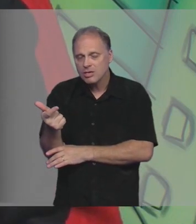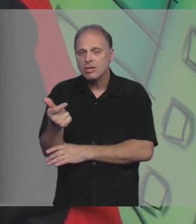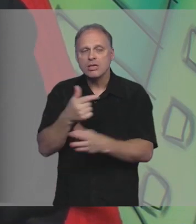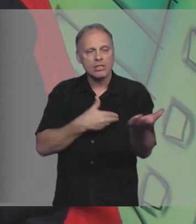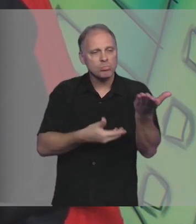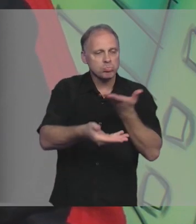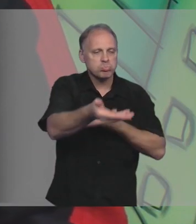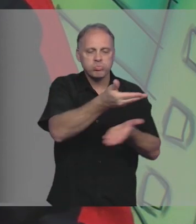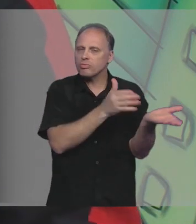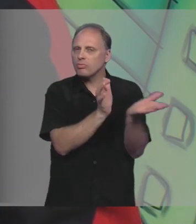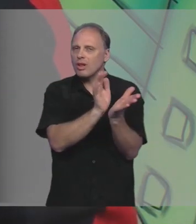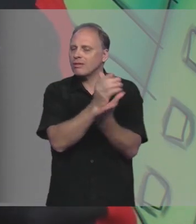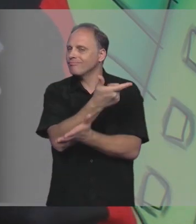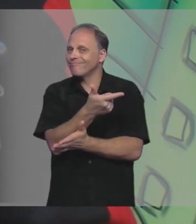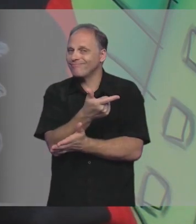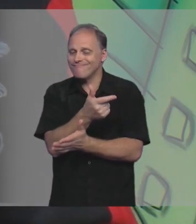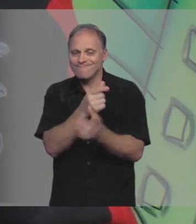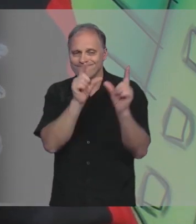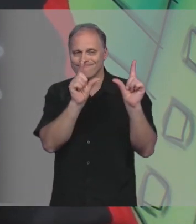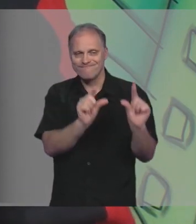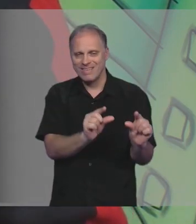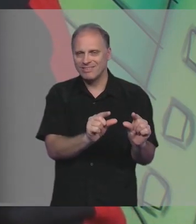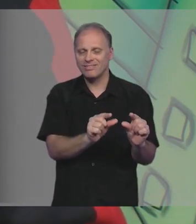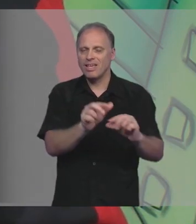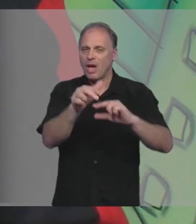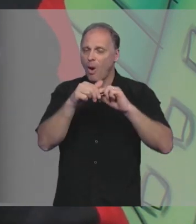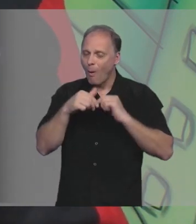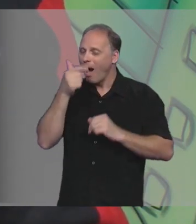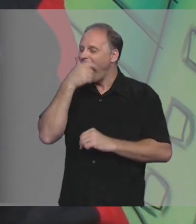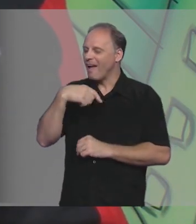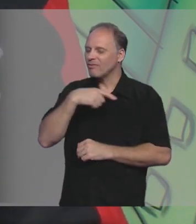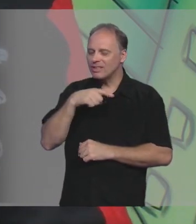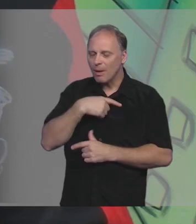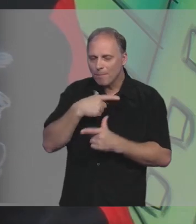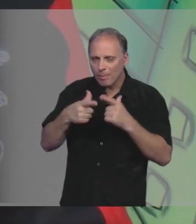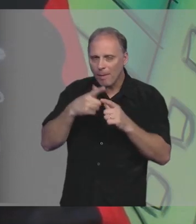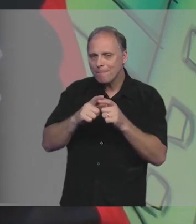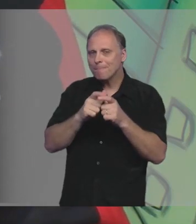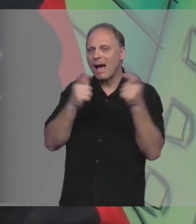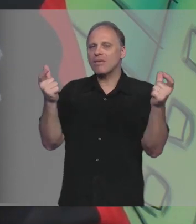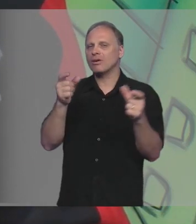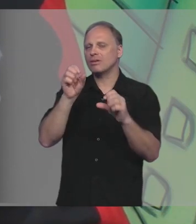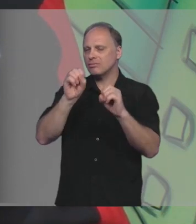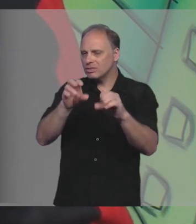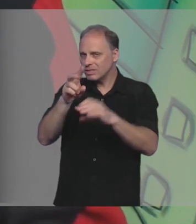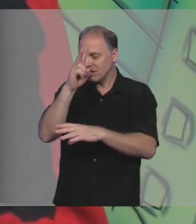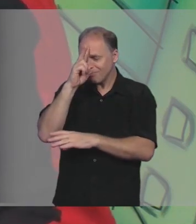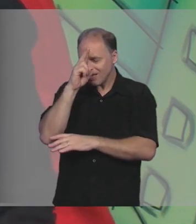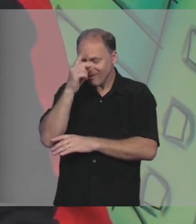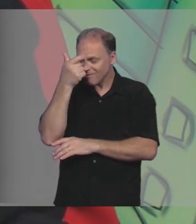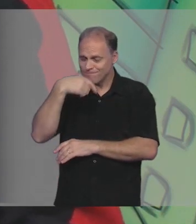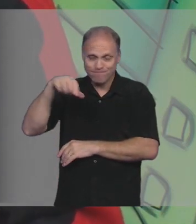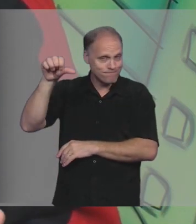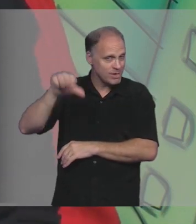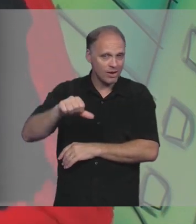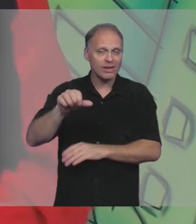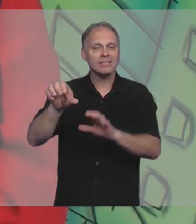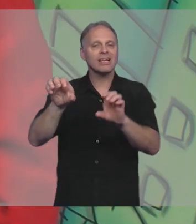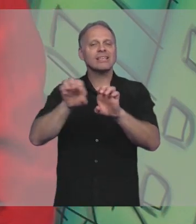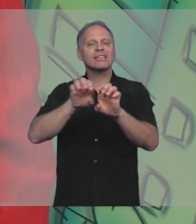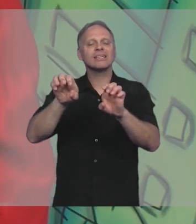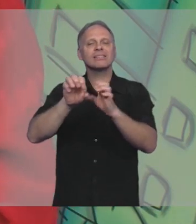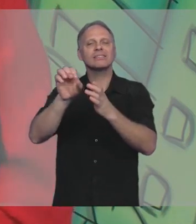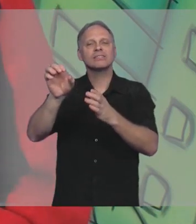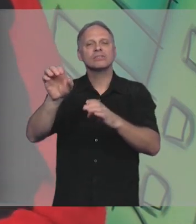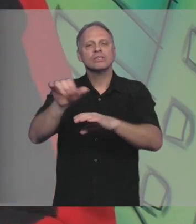seus colegas. Eu acredito que haverá uma precarização ainda maior do ensino médio. Tá? Por essas estratégias que